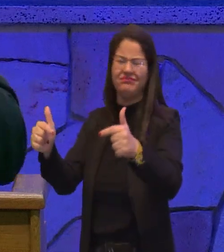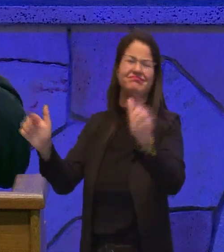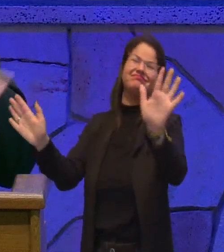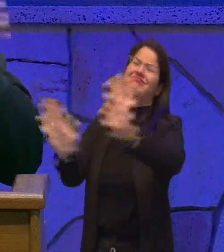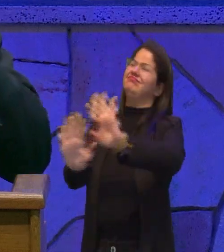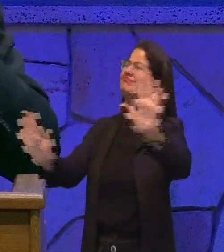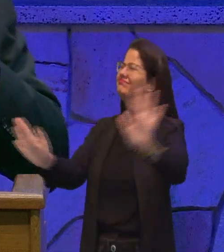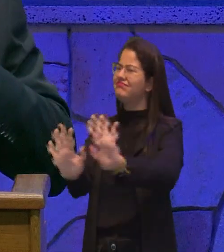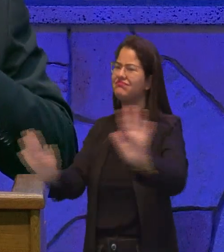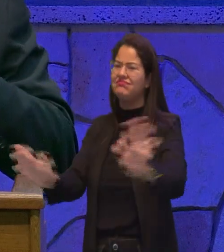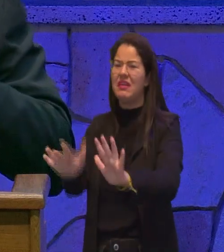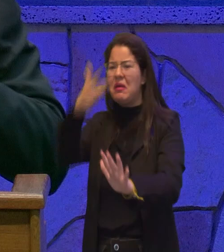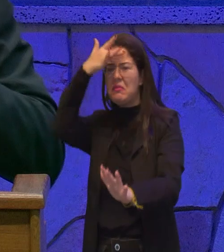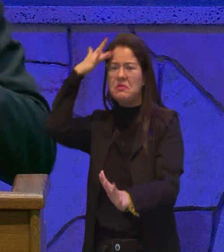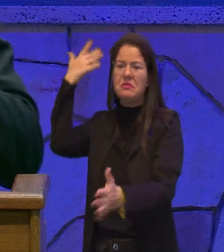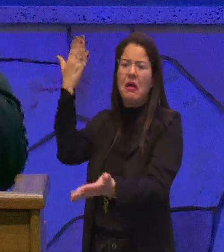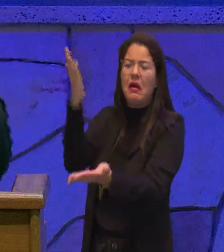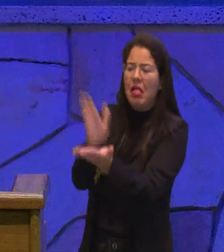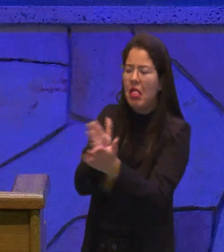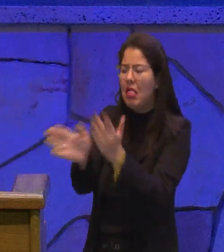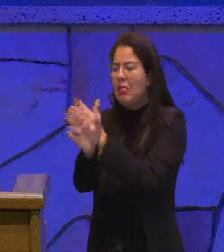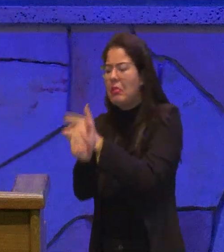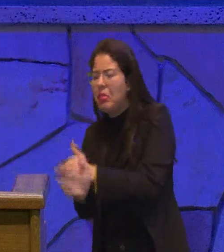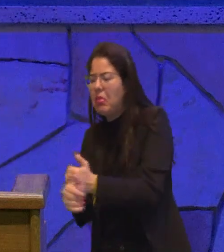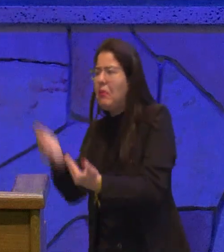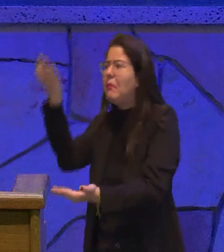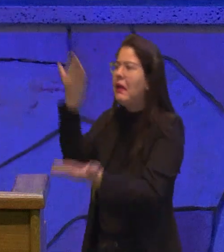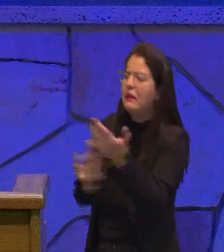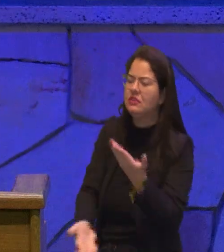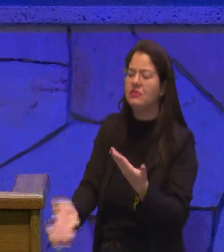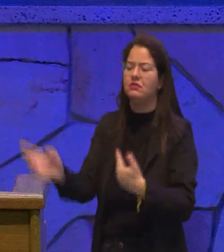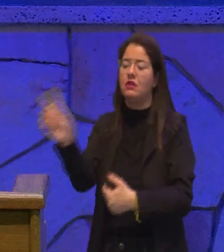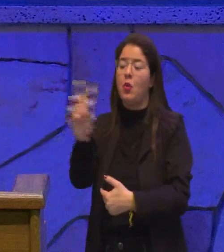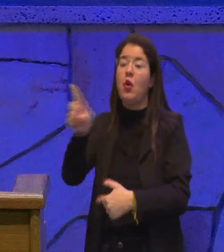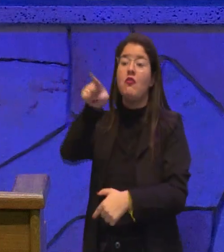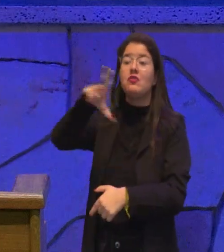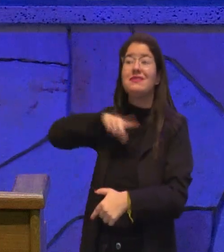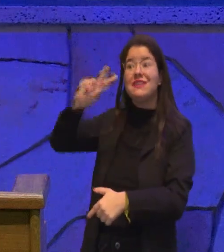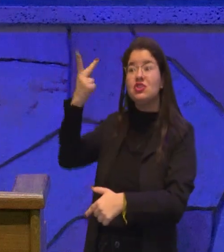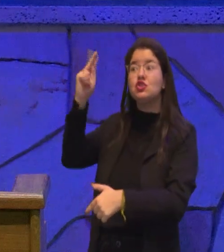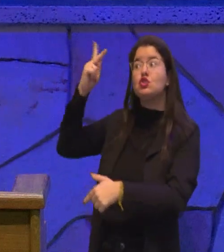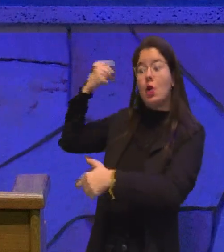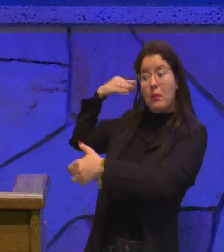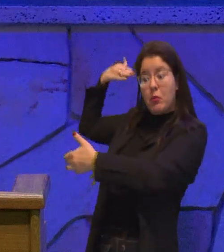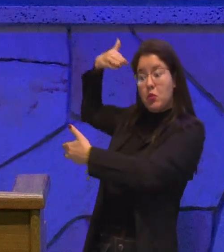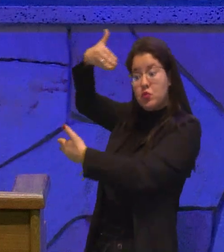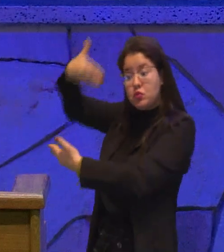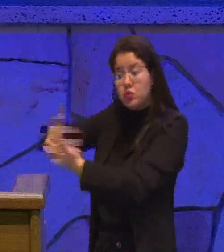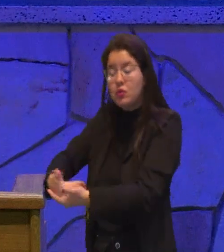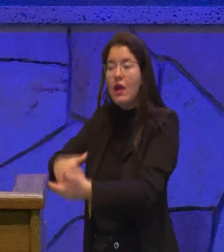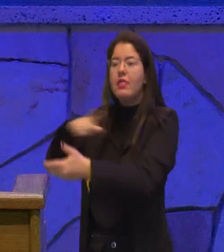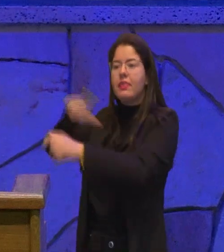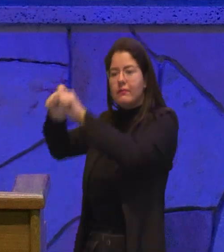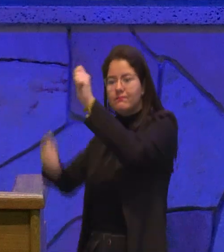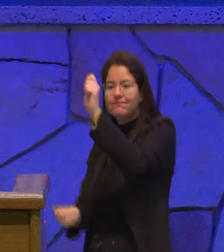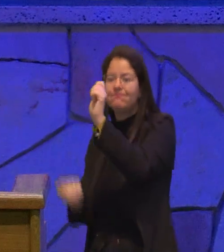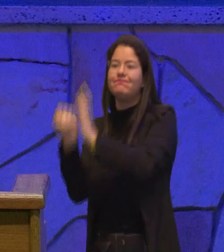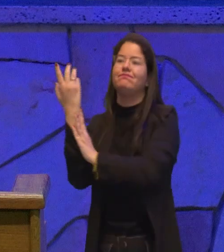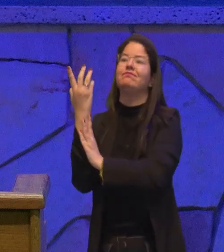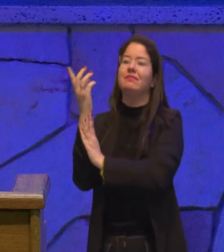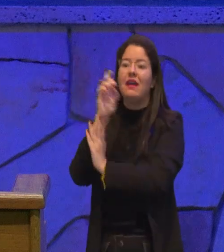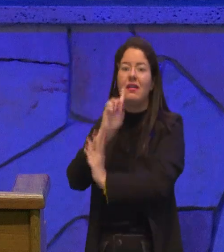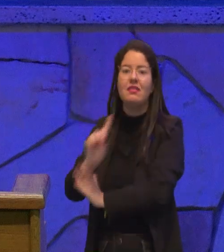Você não é uma pessoa perdida neste mundo. Nós temos uma criação. Nós temos uma origem e Deus